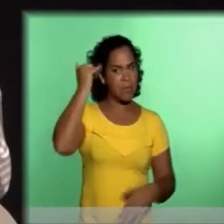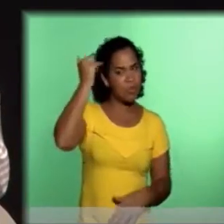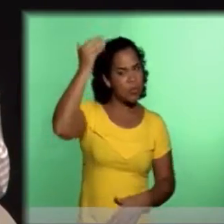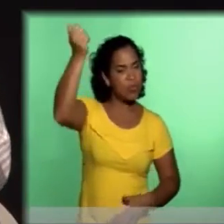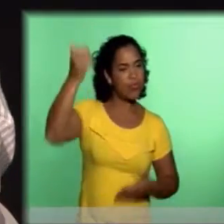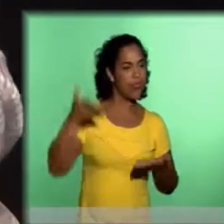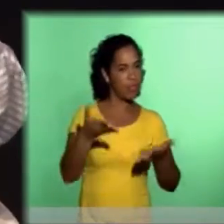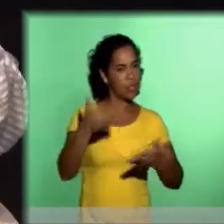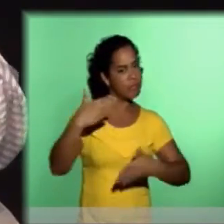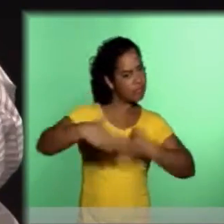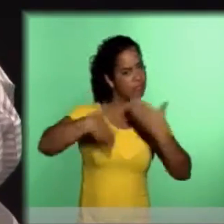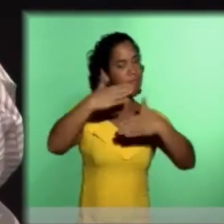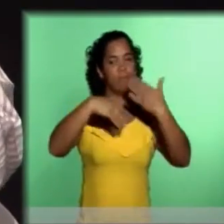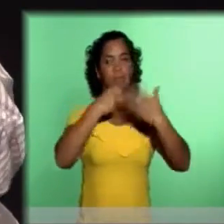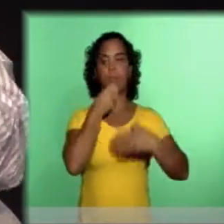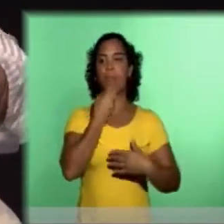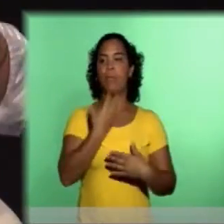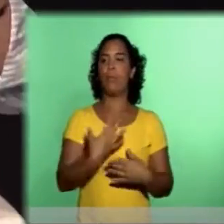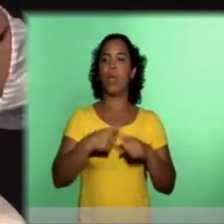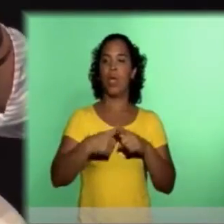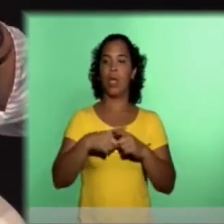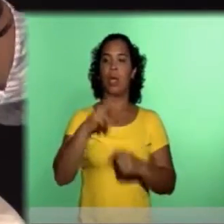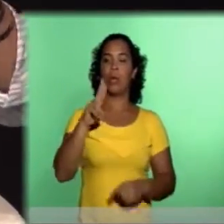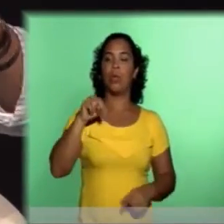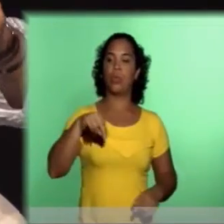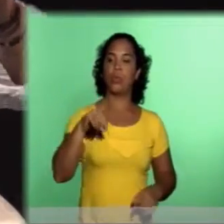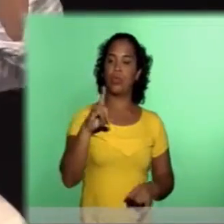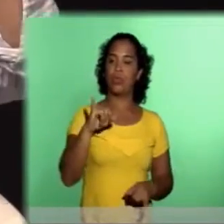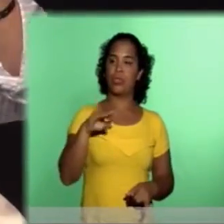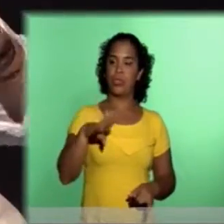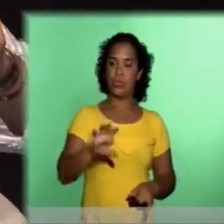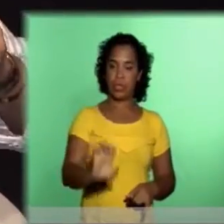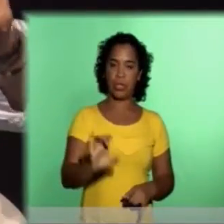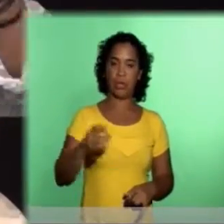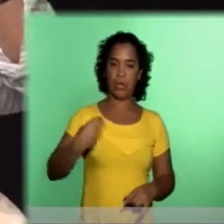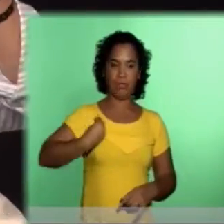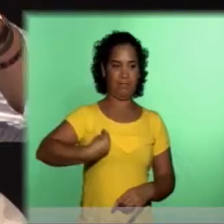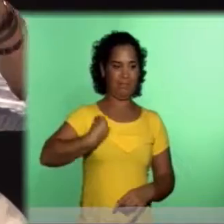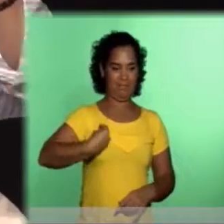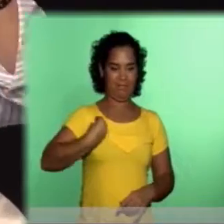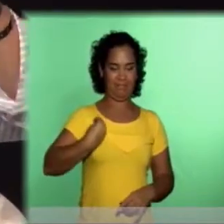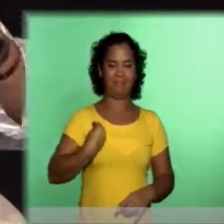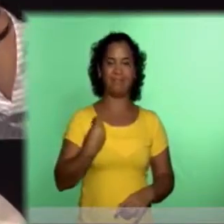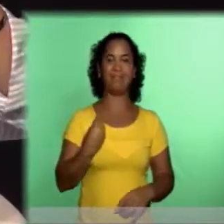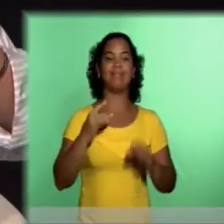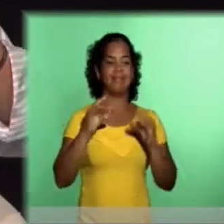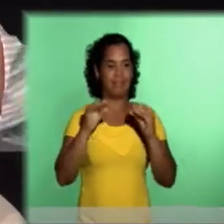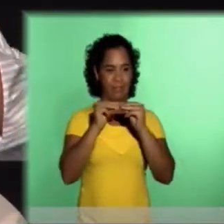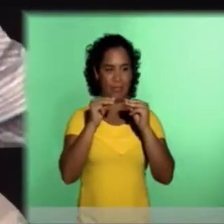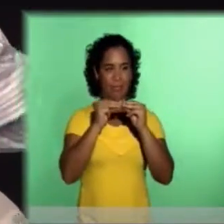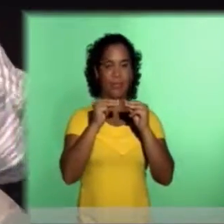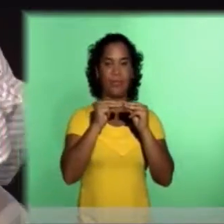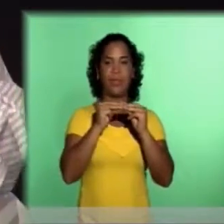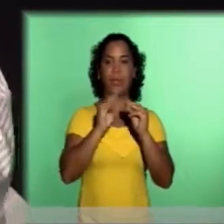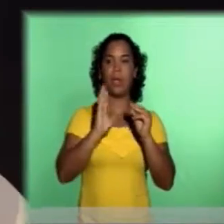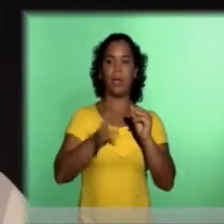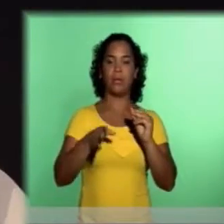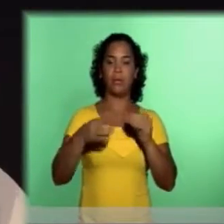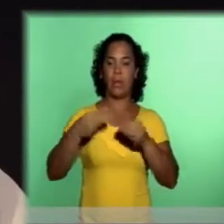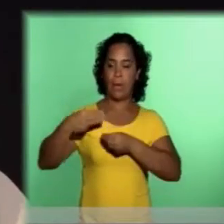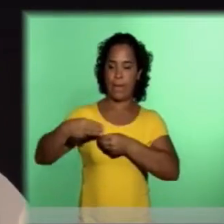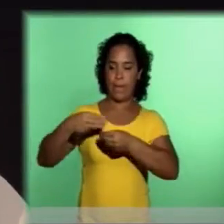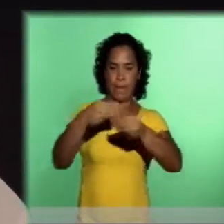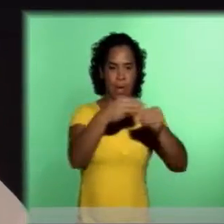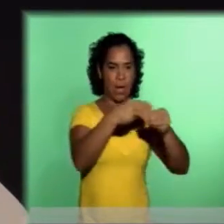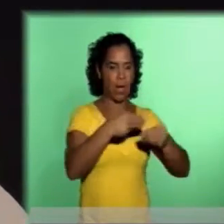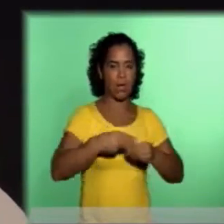todos nós, porque a Undime, ela está presente em cada um dos quase 5.700